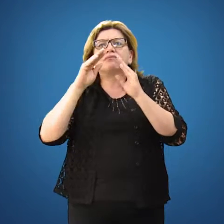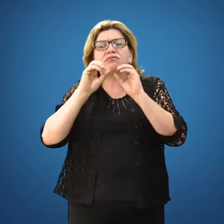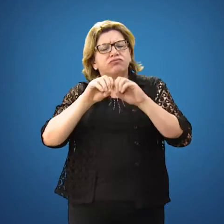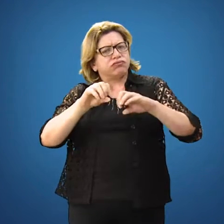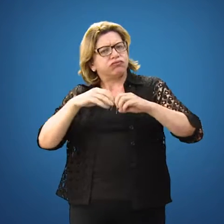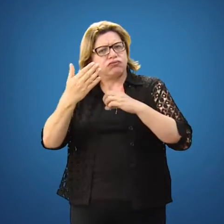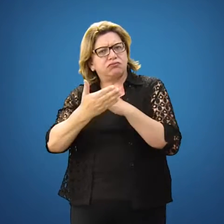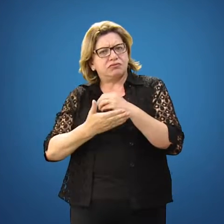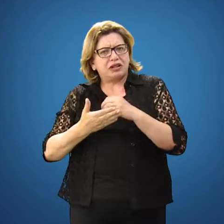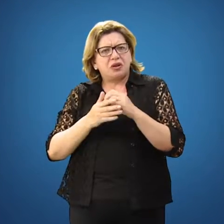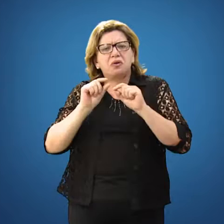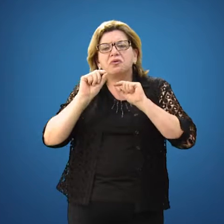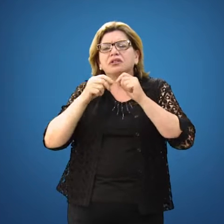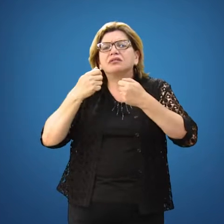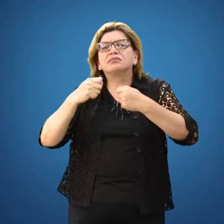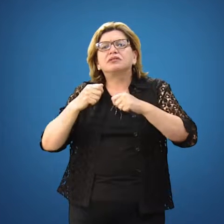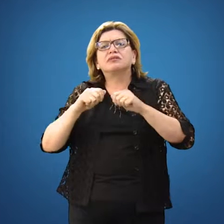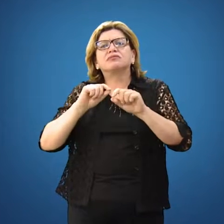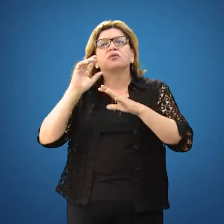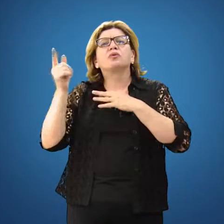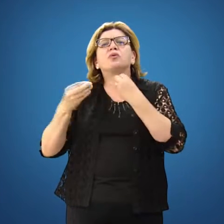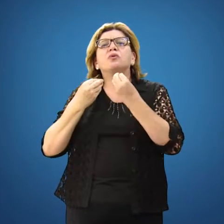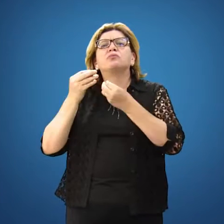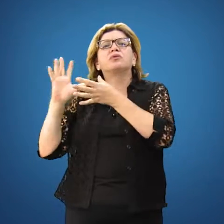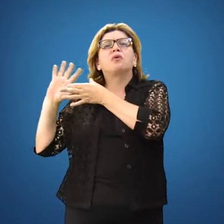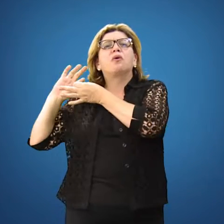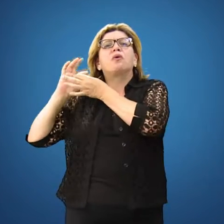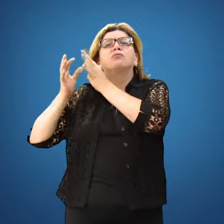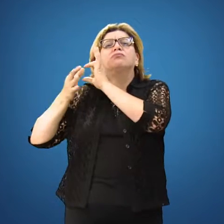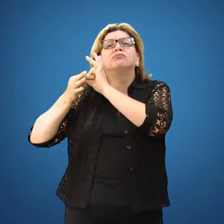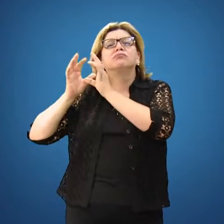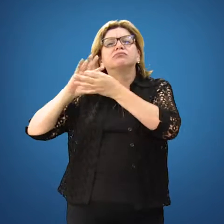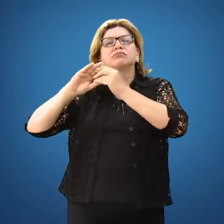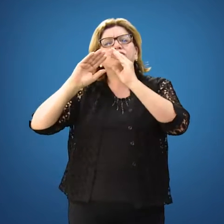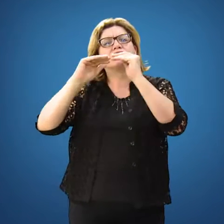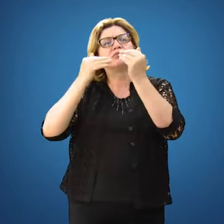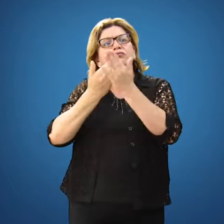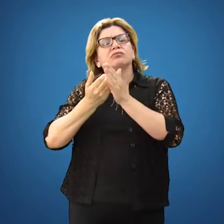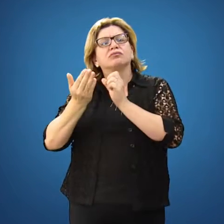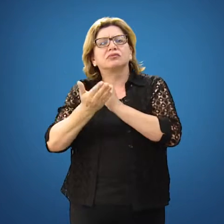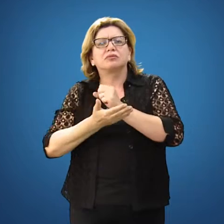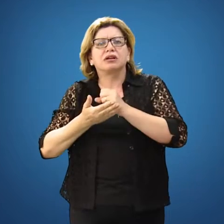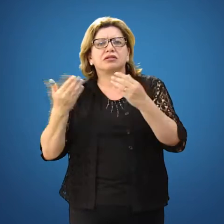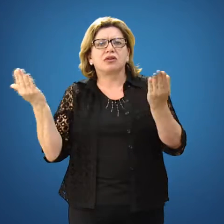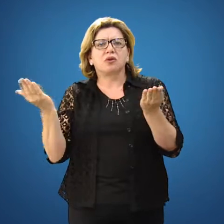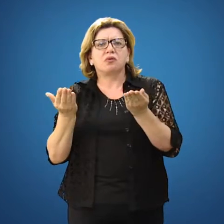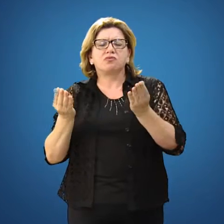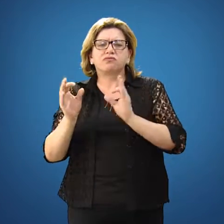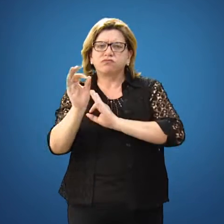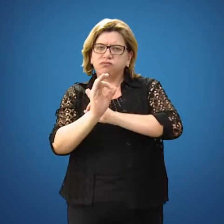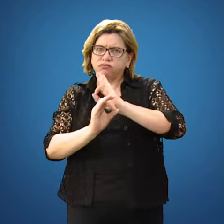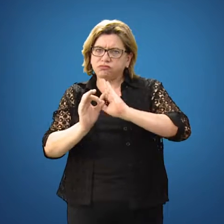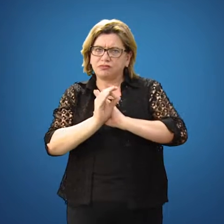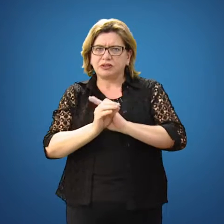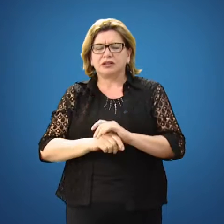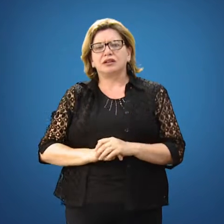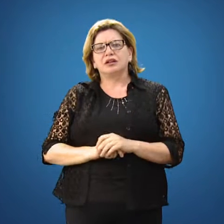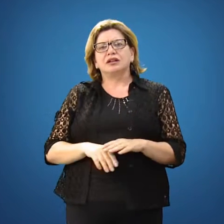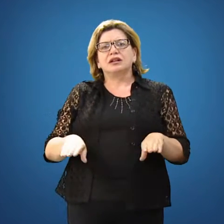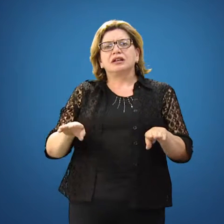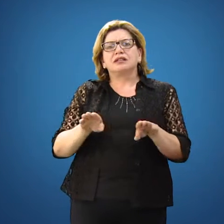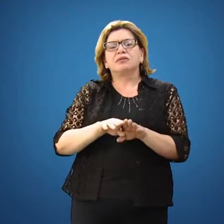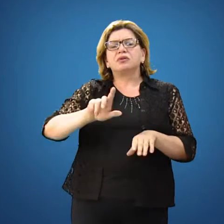das suas necessidades, do seu contexto de vida, de como ele é estruturado hoje. E o outro